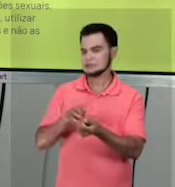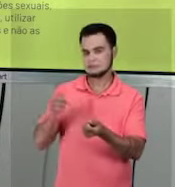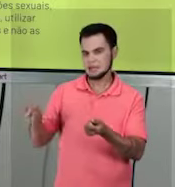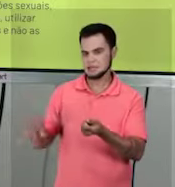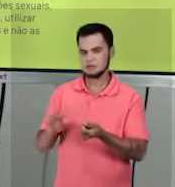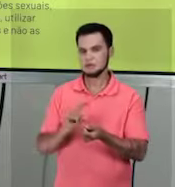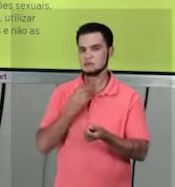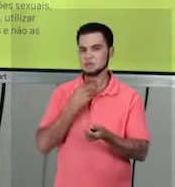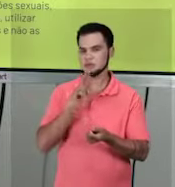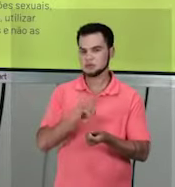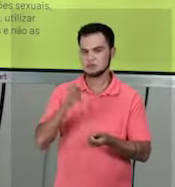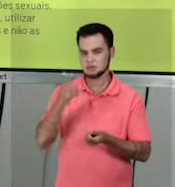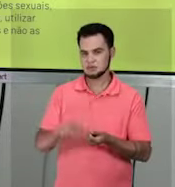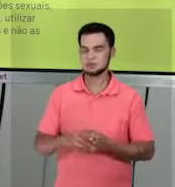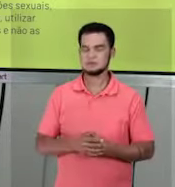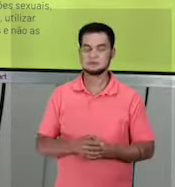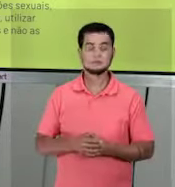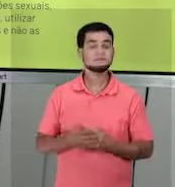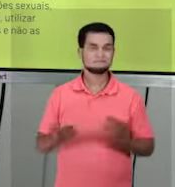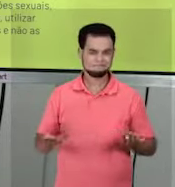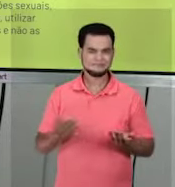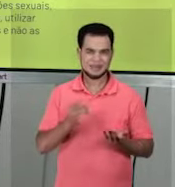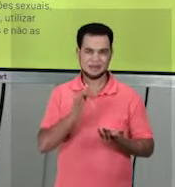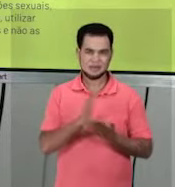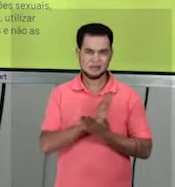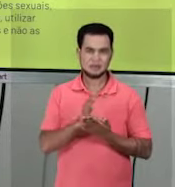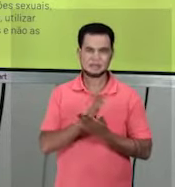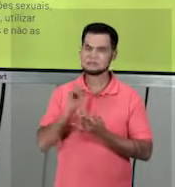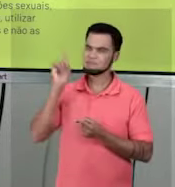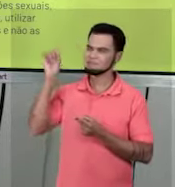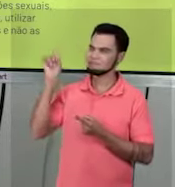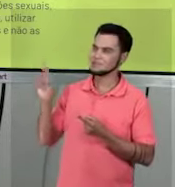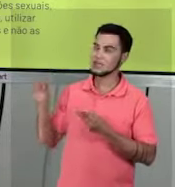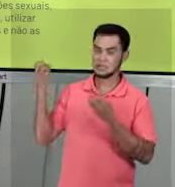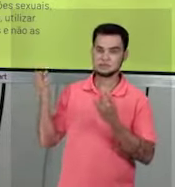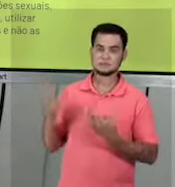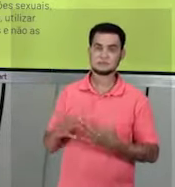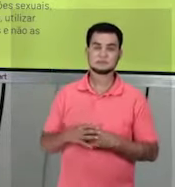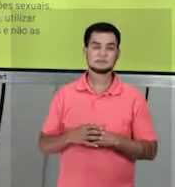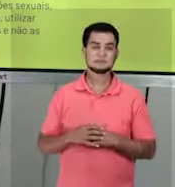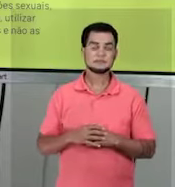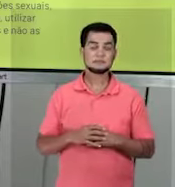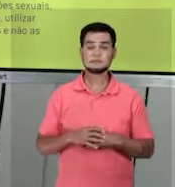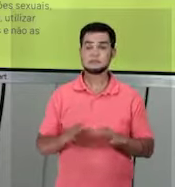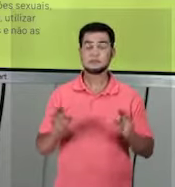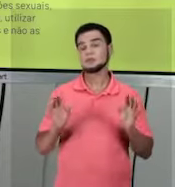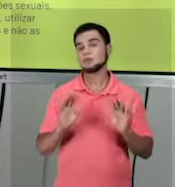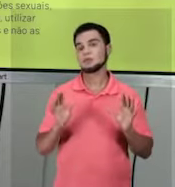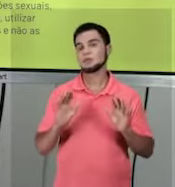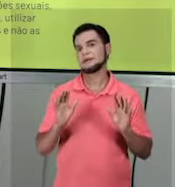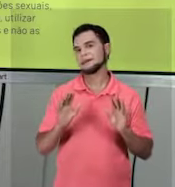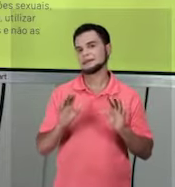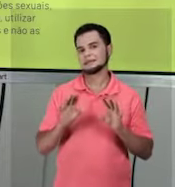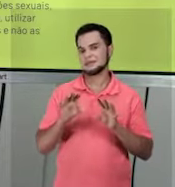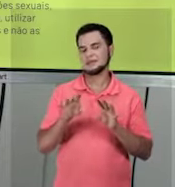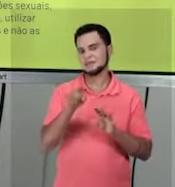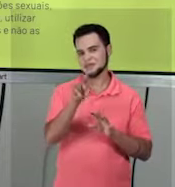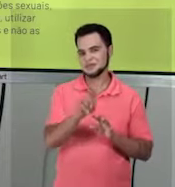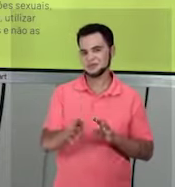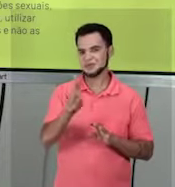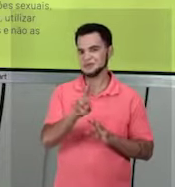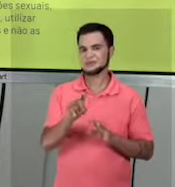Algumas dessas medidas, pessoal, que eu falo para vocês, não necessariamente são medidas que devem ser adotadas por vocês, e sim